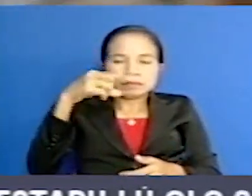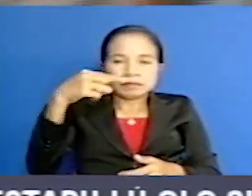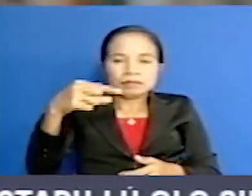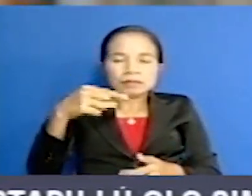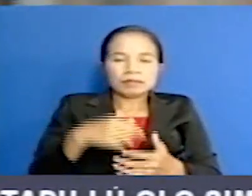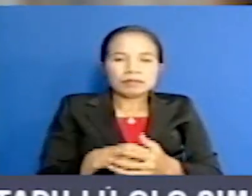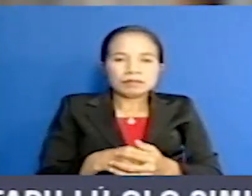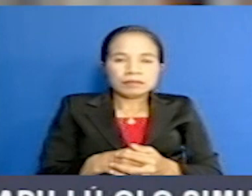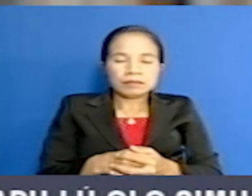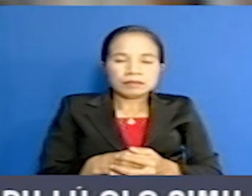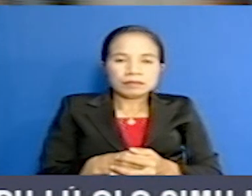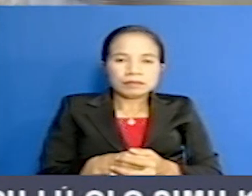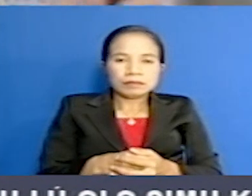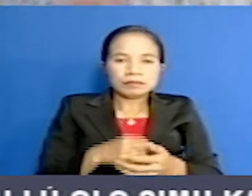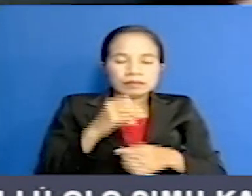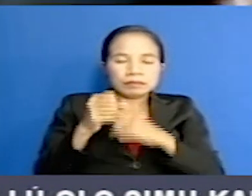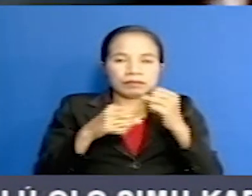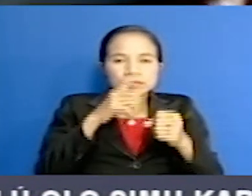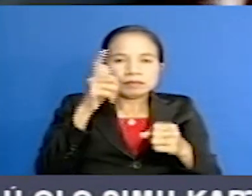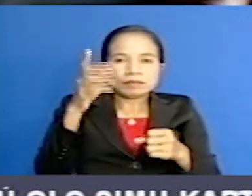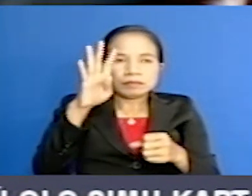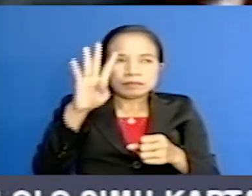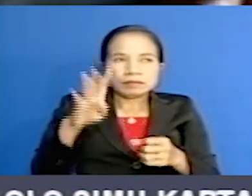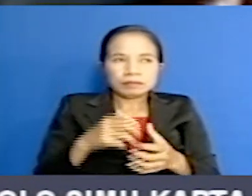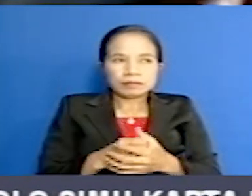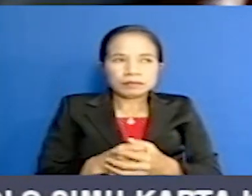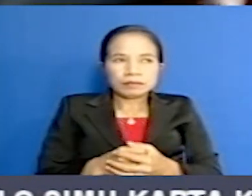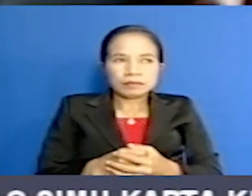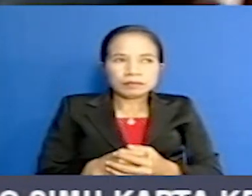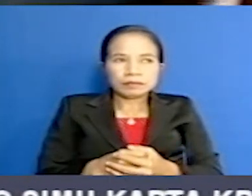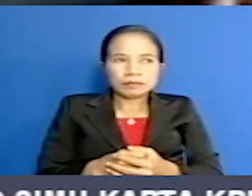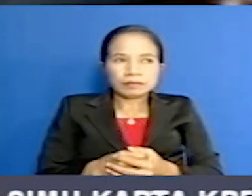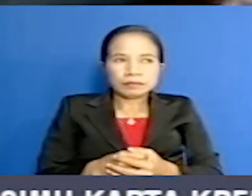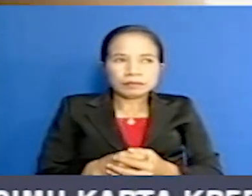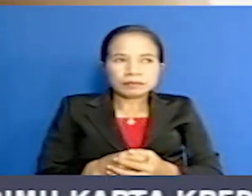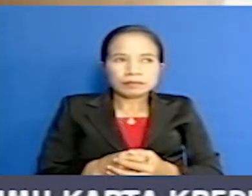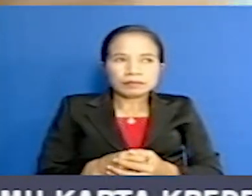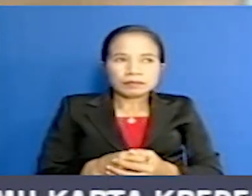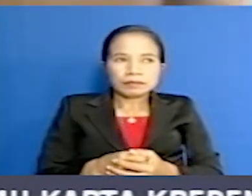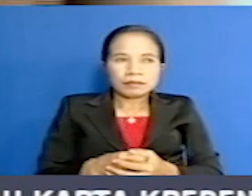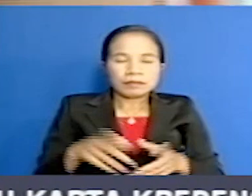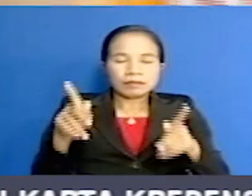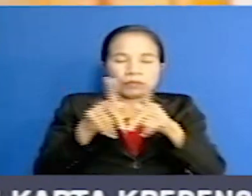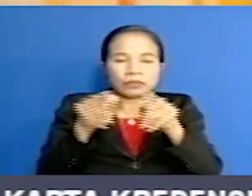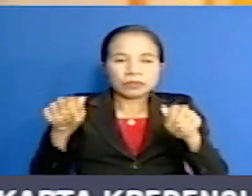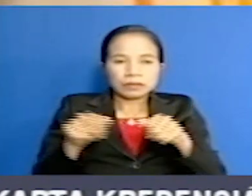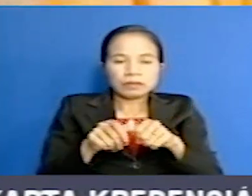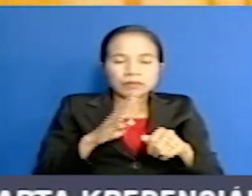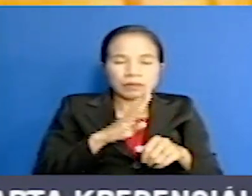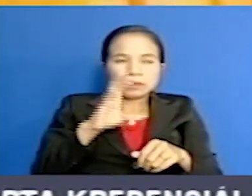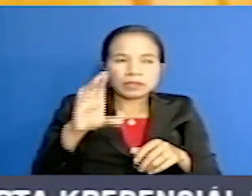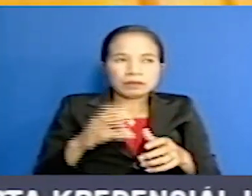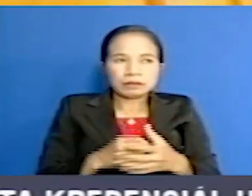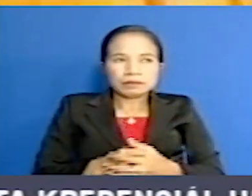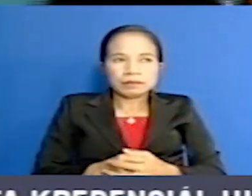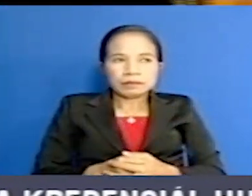Libertação Nacional, grau 24 anos, Cesário da Costa, alias Malcolm, e a Vila Nova Sucutirlolo, posto administrativo Baucovila.